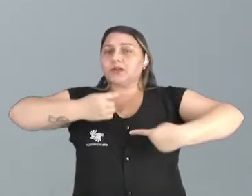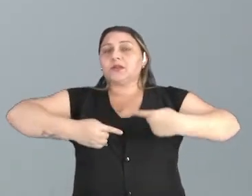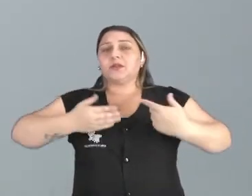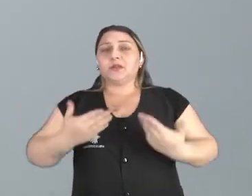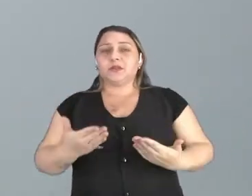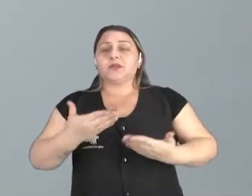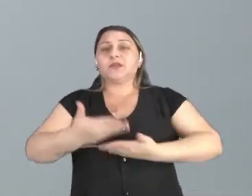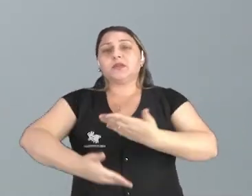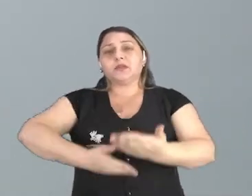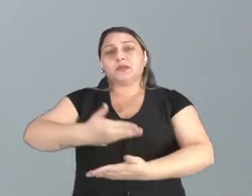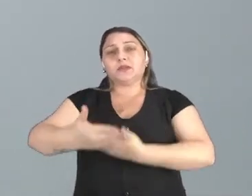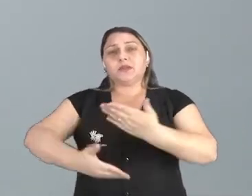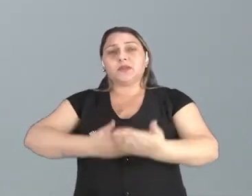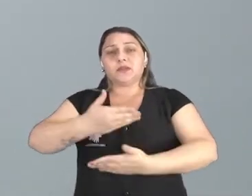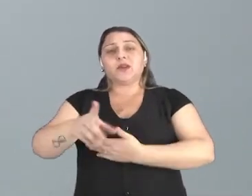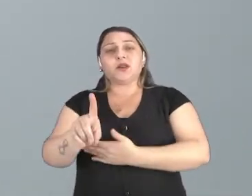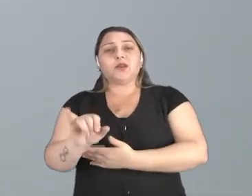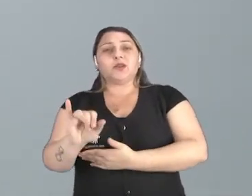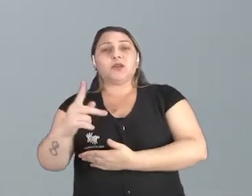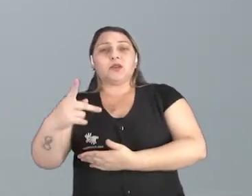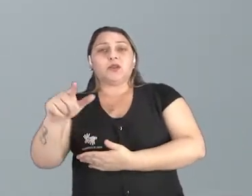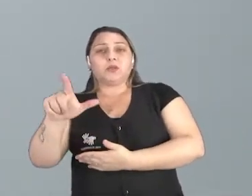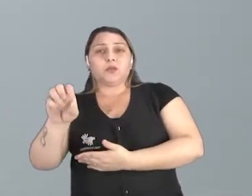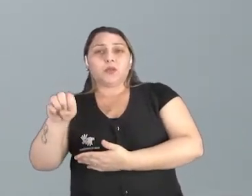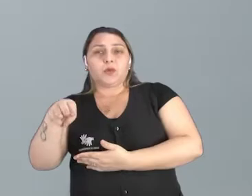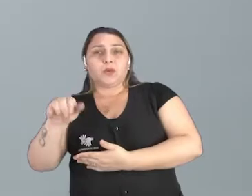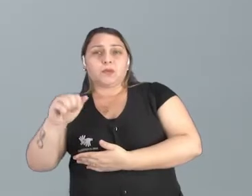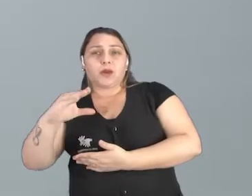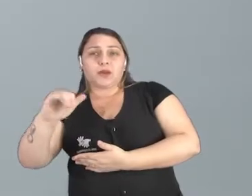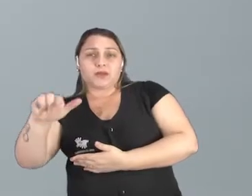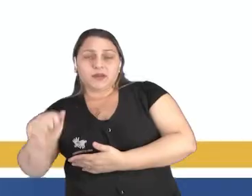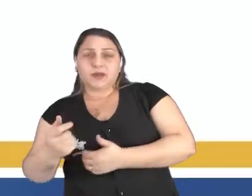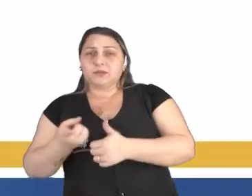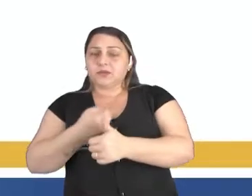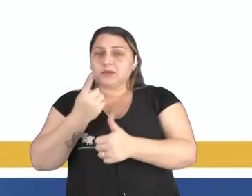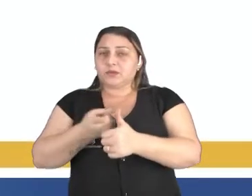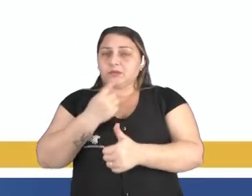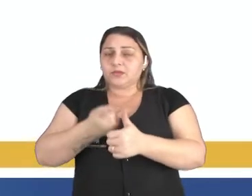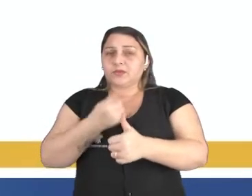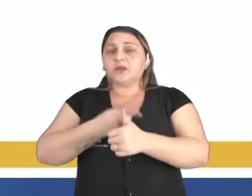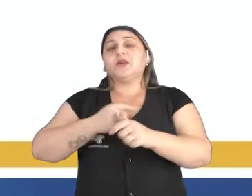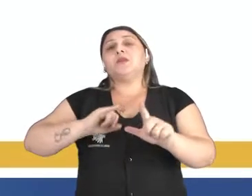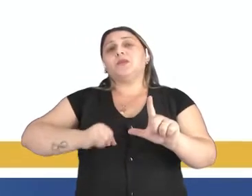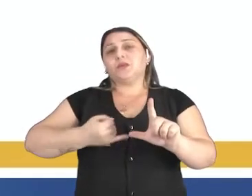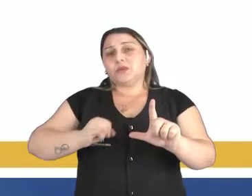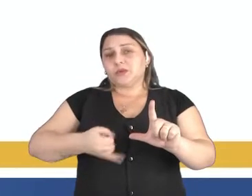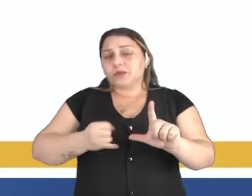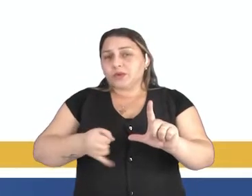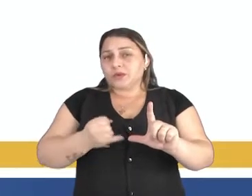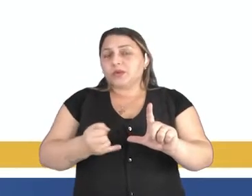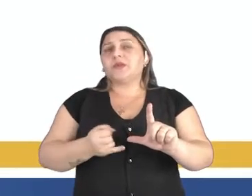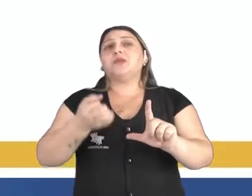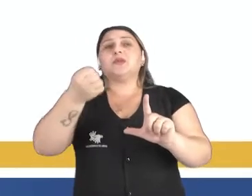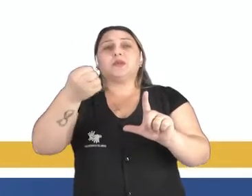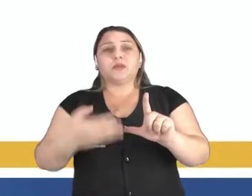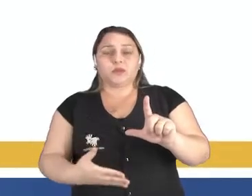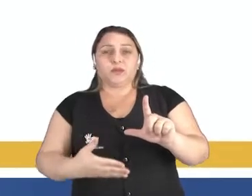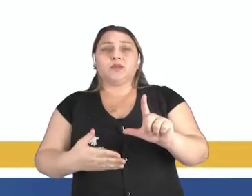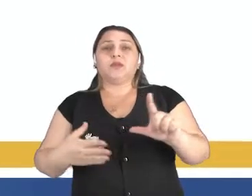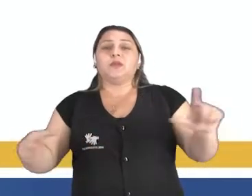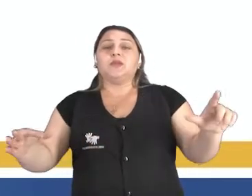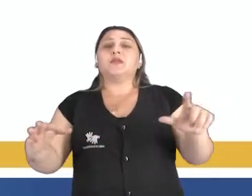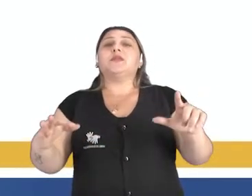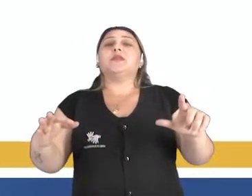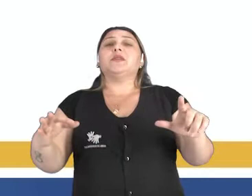aí relacionadas à diplomacia. A primeira é que o Jânio Quadros, ele determina então o reatamento